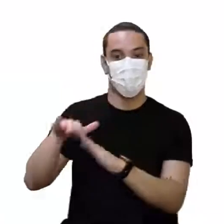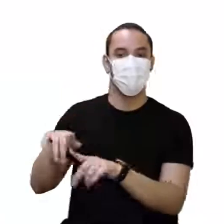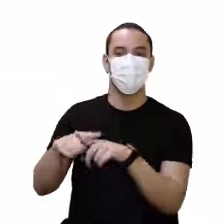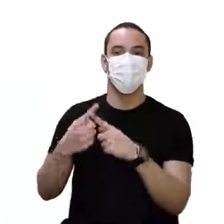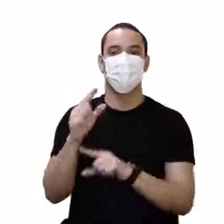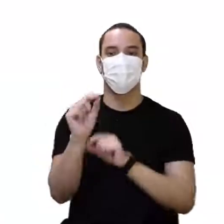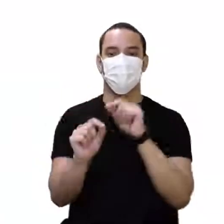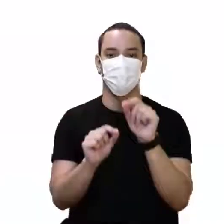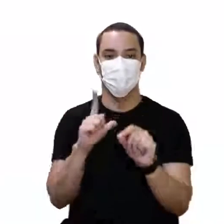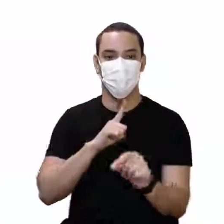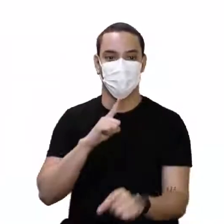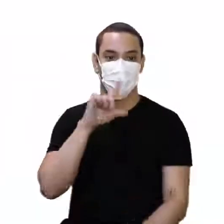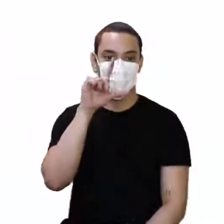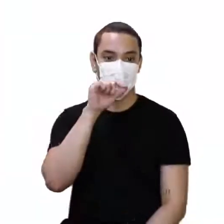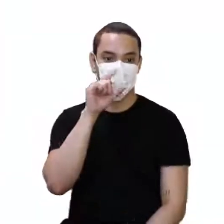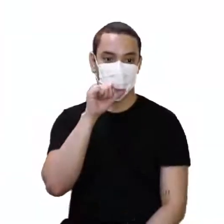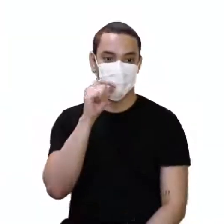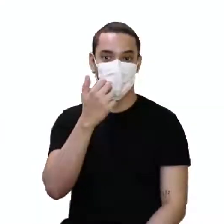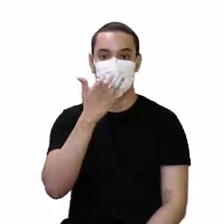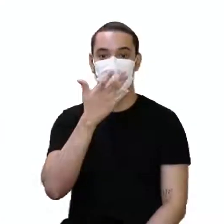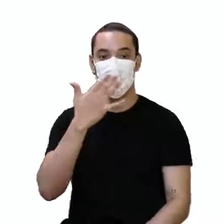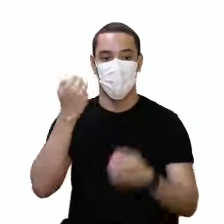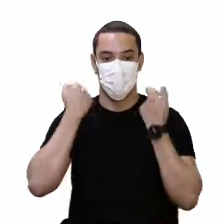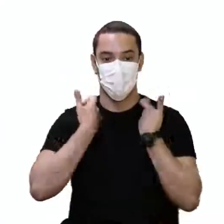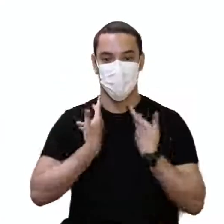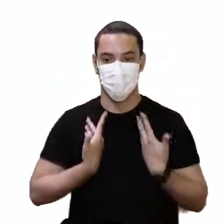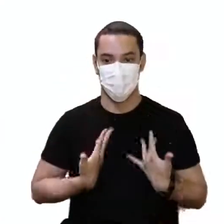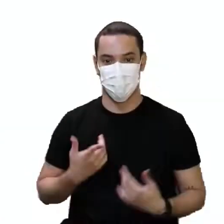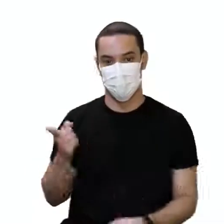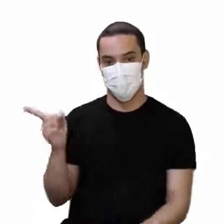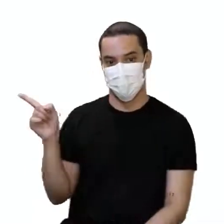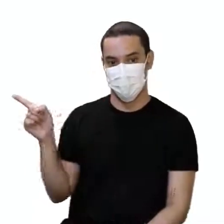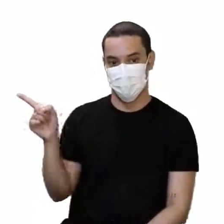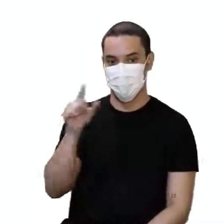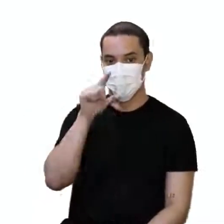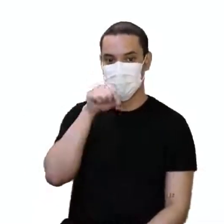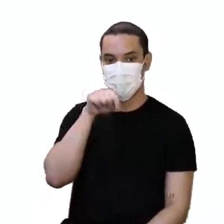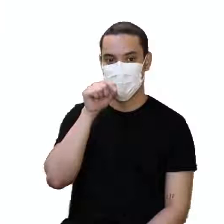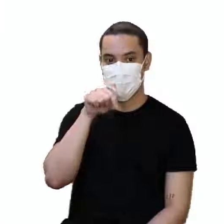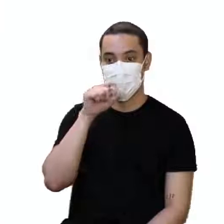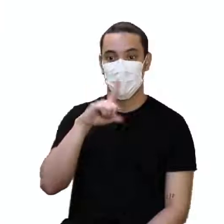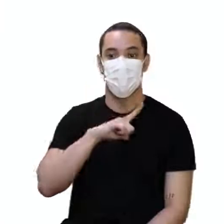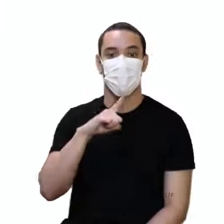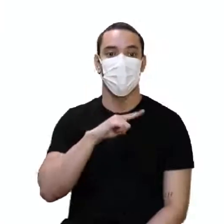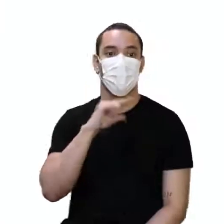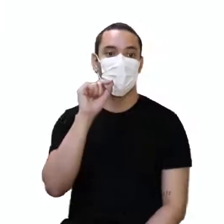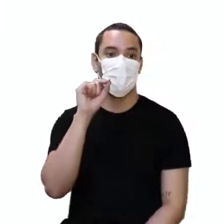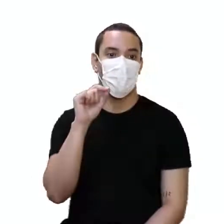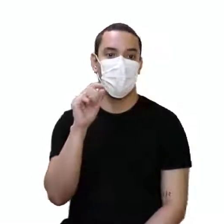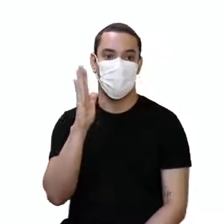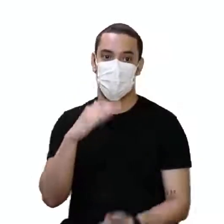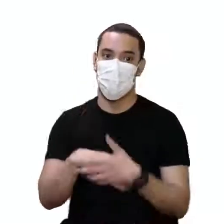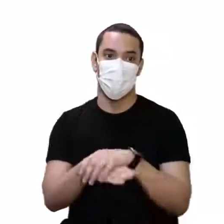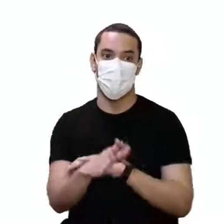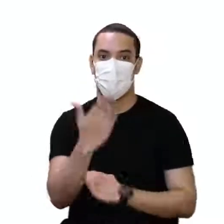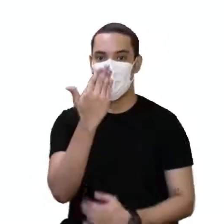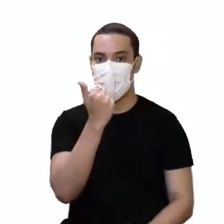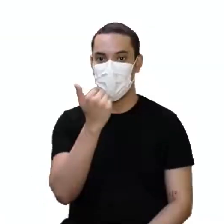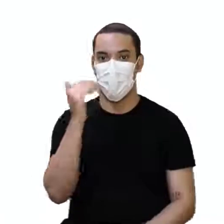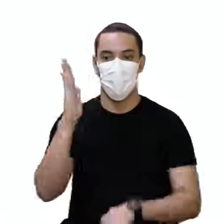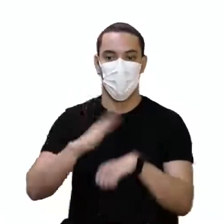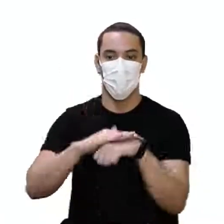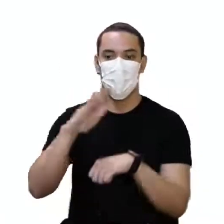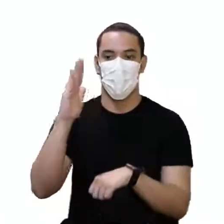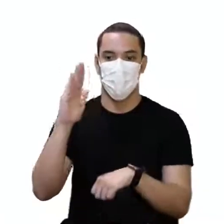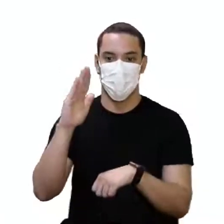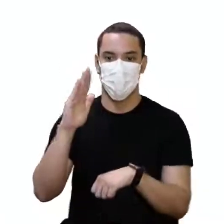gente tem as araras, que são animais que têm o hábito alimentar, né?